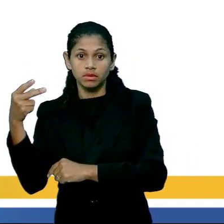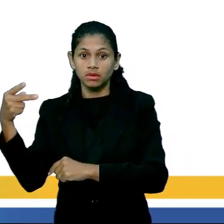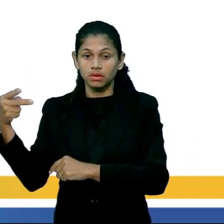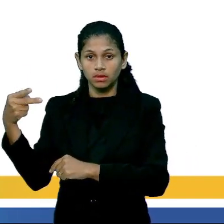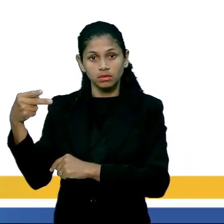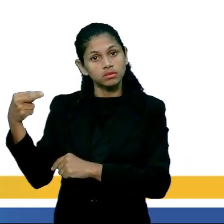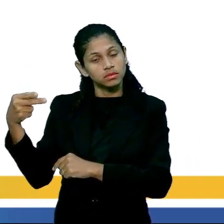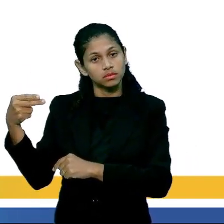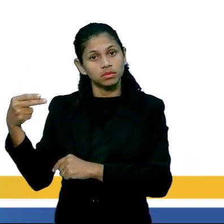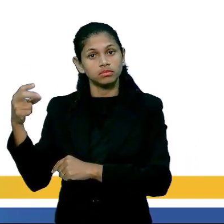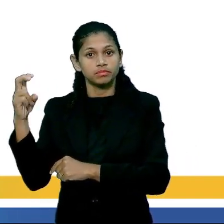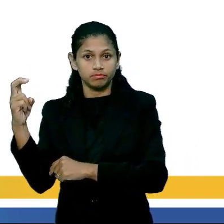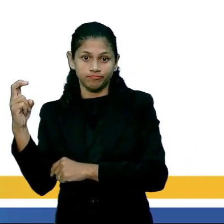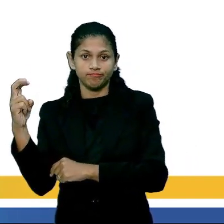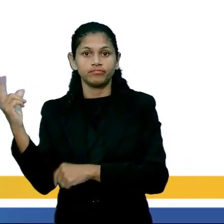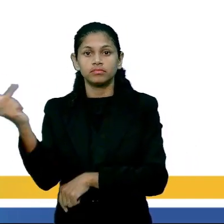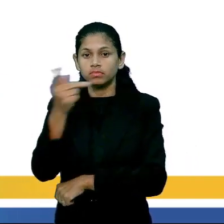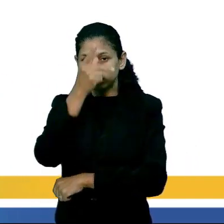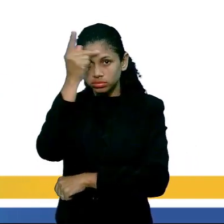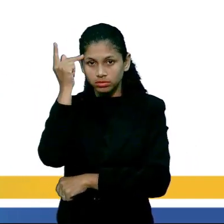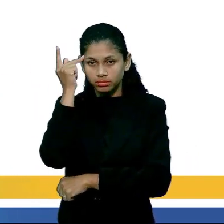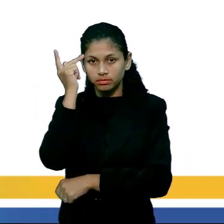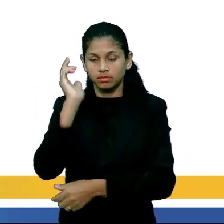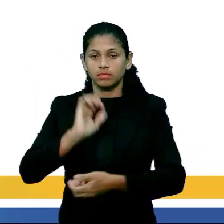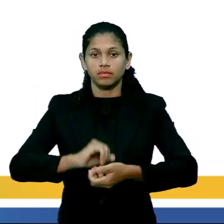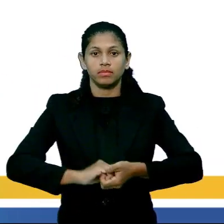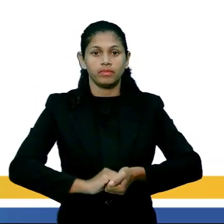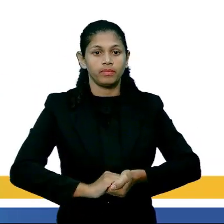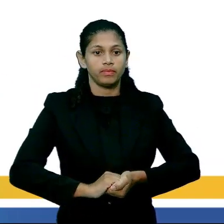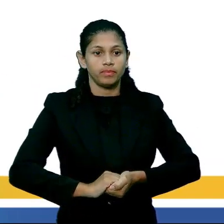cinco olha aí